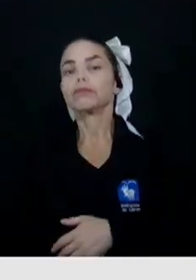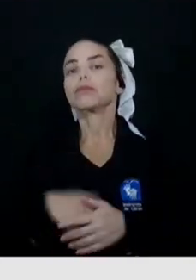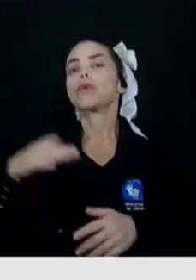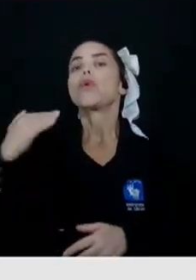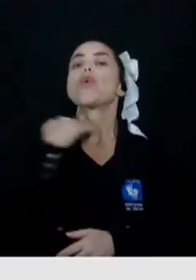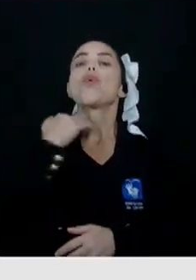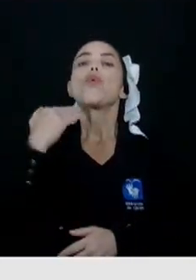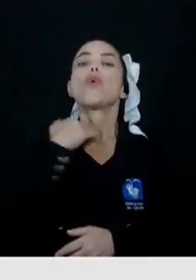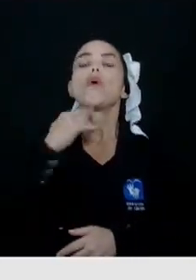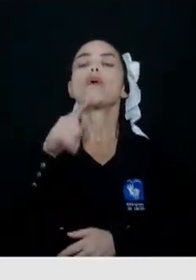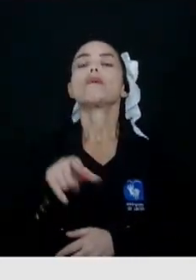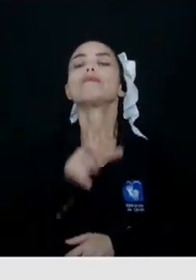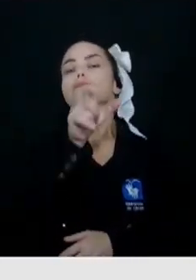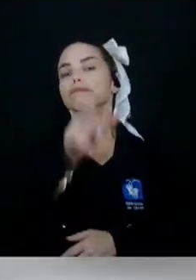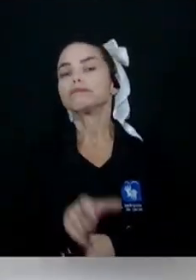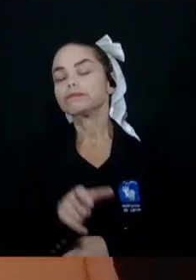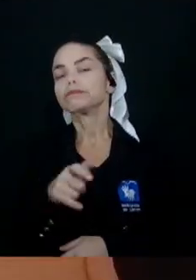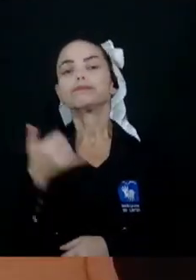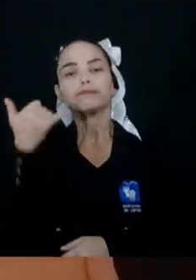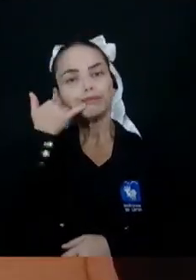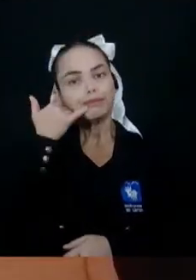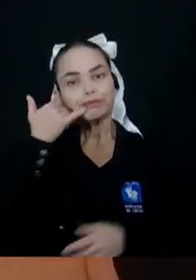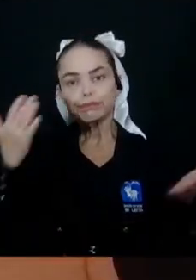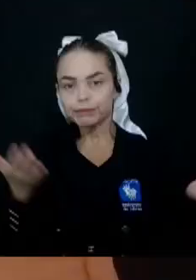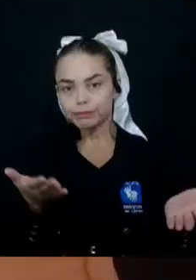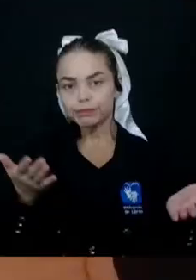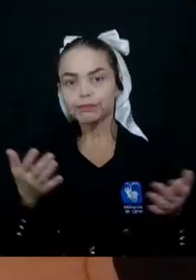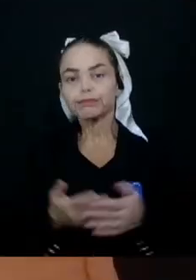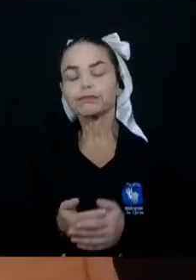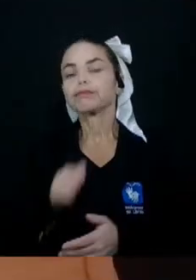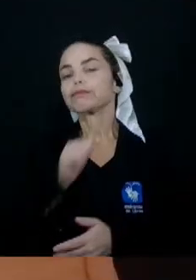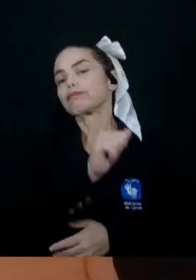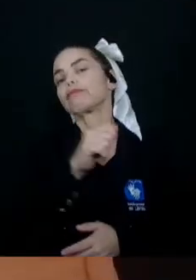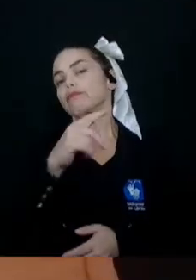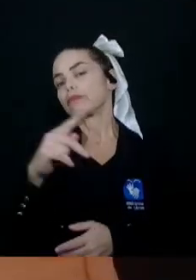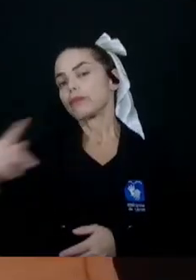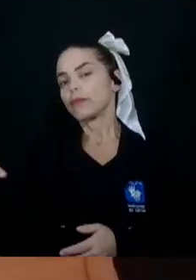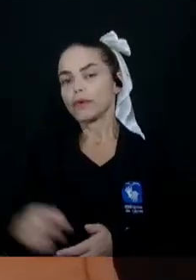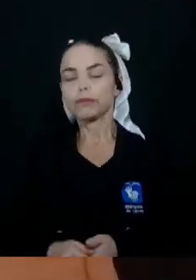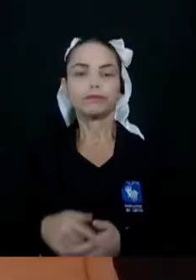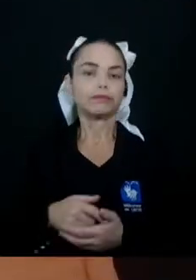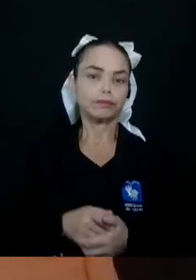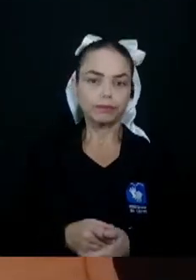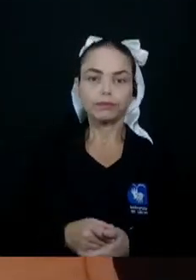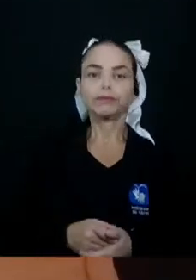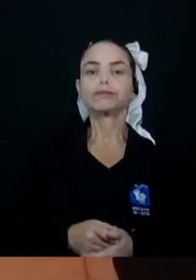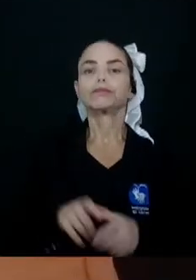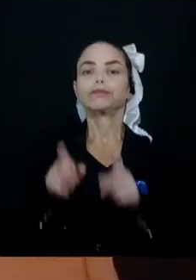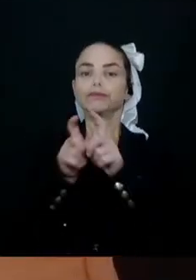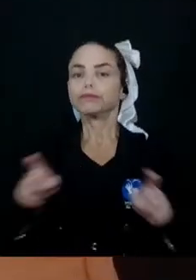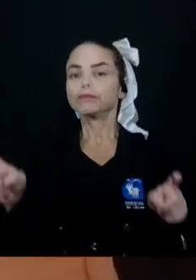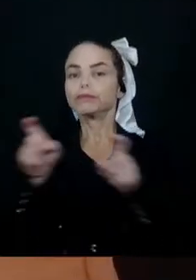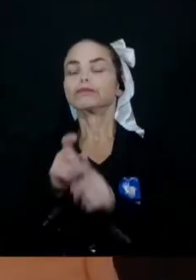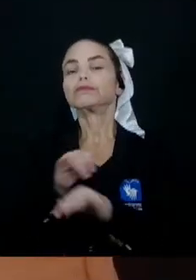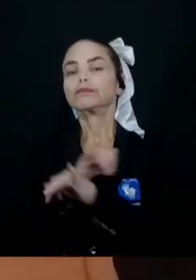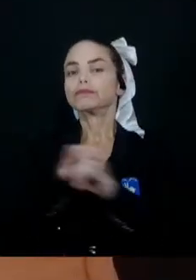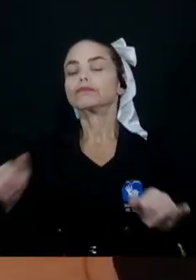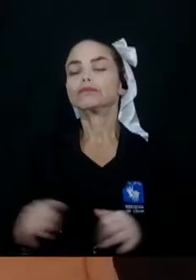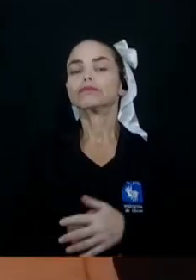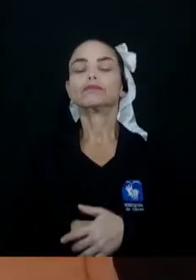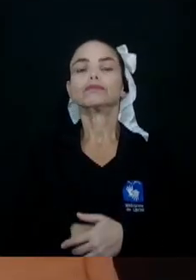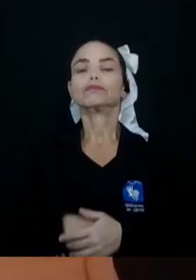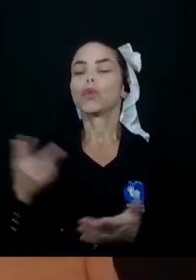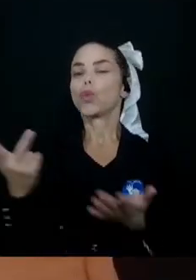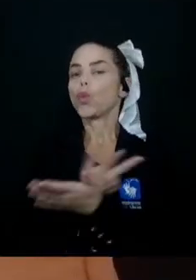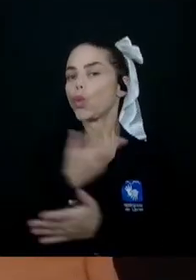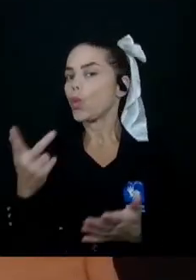pessoalmente, ou por telefone, ou através do seu app, né, que está ali no celular ou no computador, avisa que houve